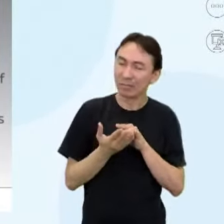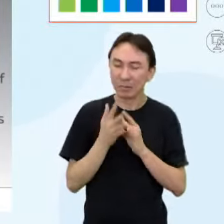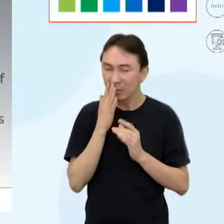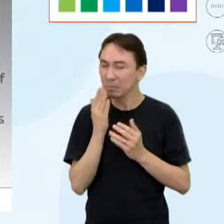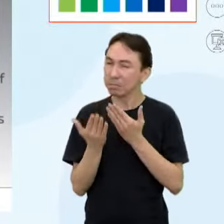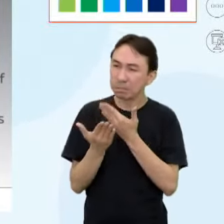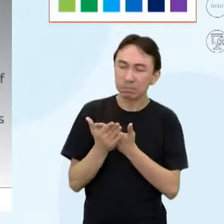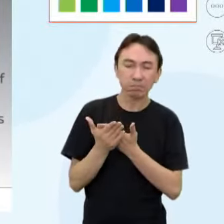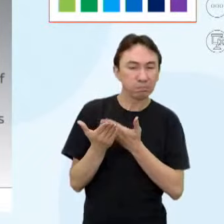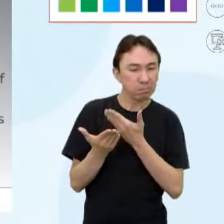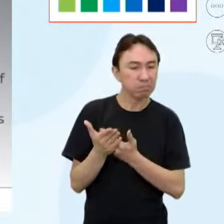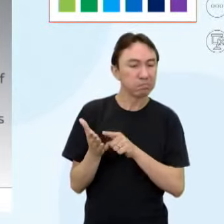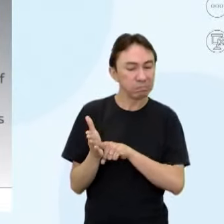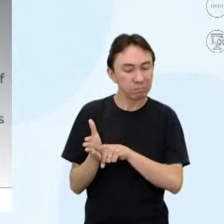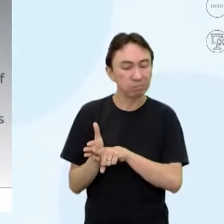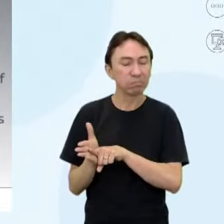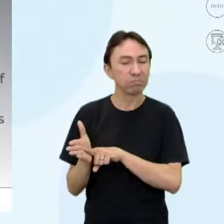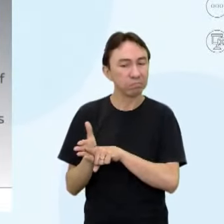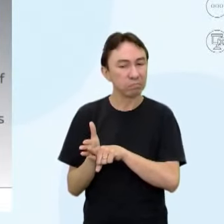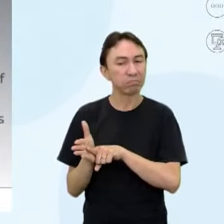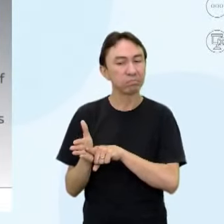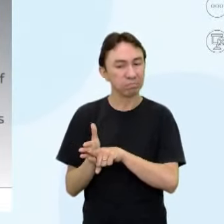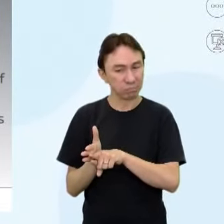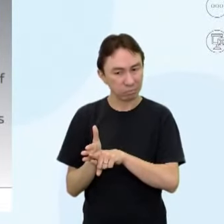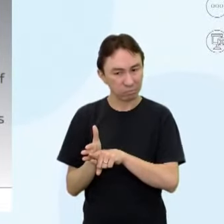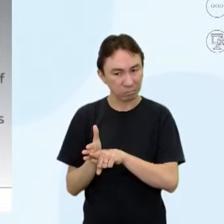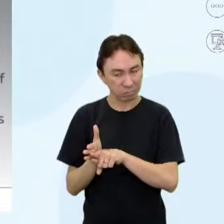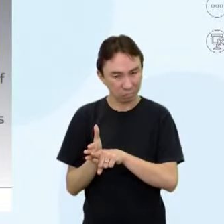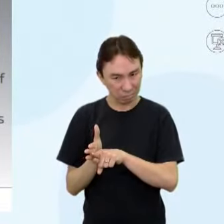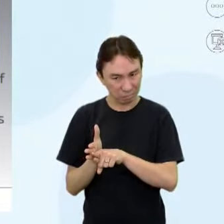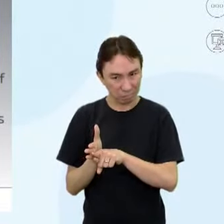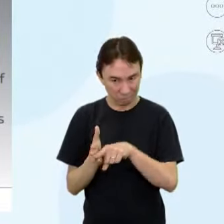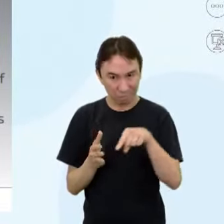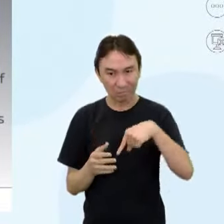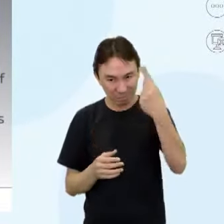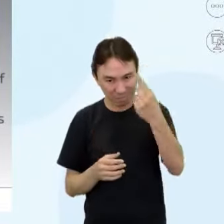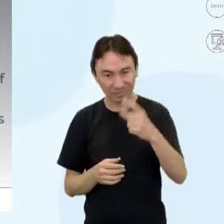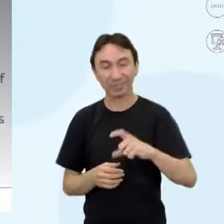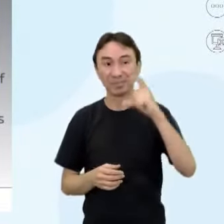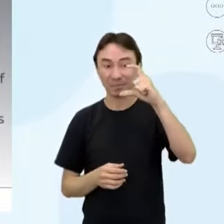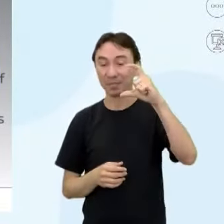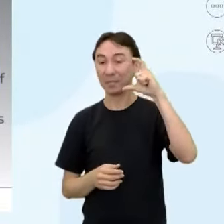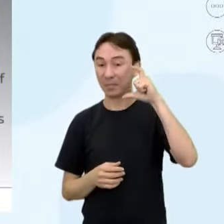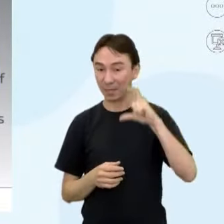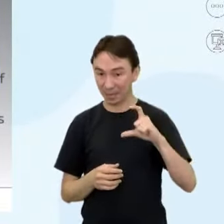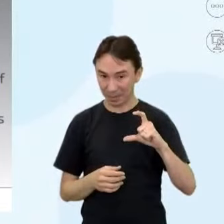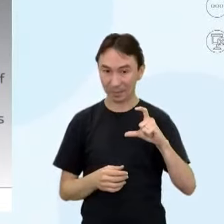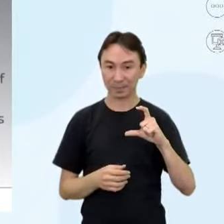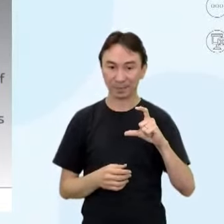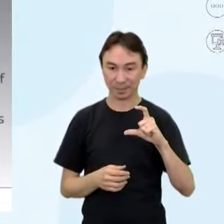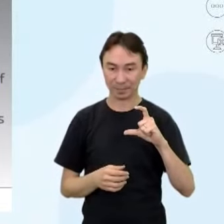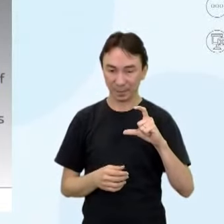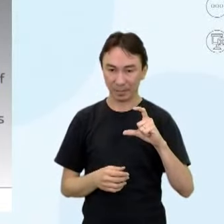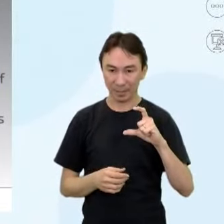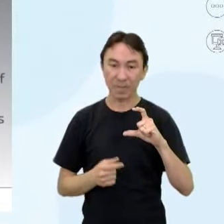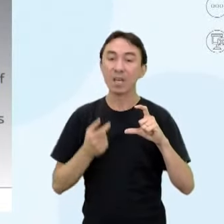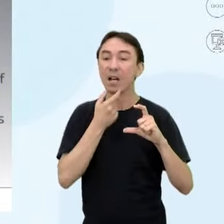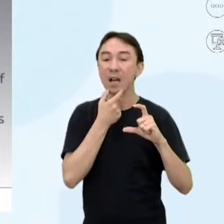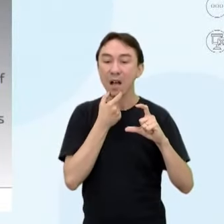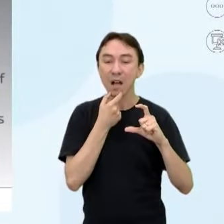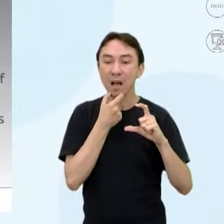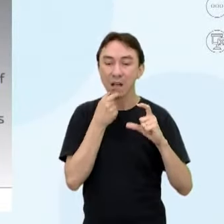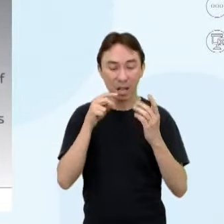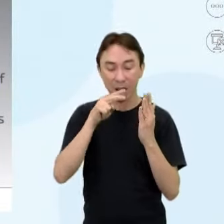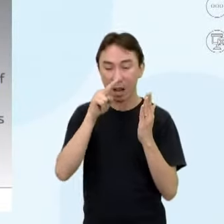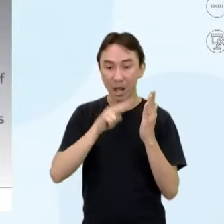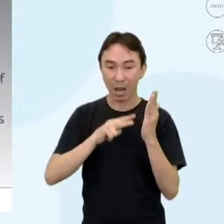agora a minha caneta. Good. Vamos lá para o terceiro parágrafo. And then we have, finally, in